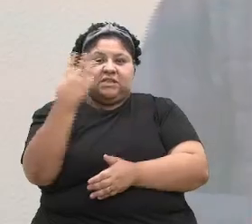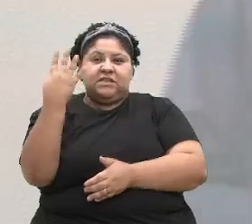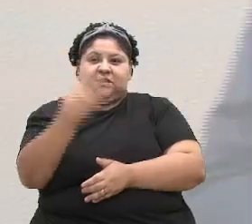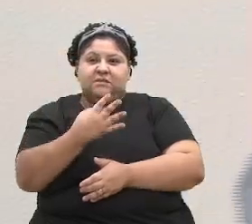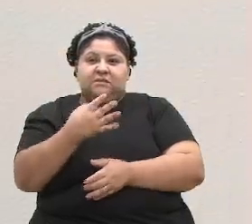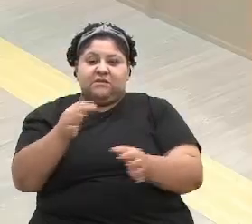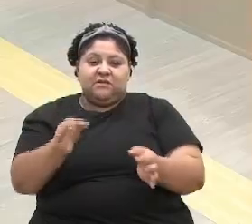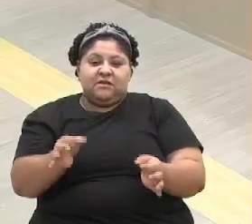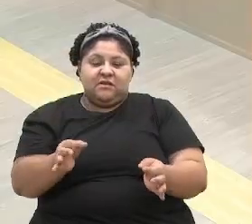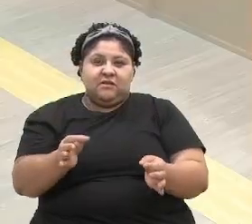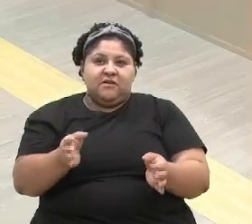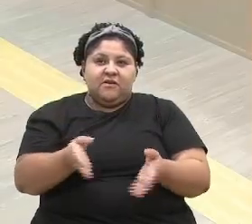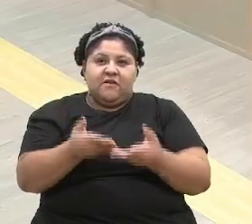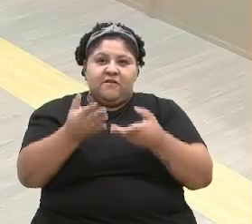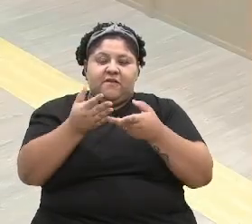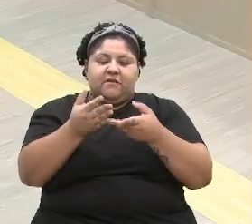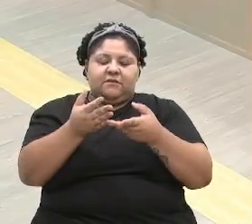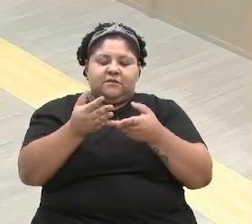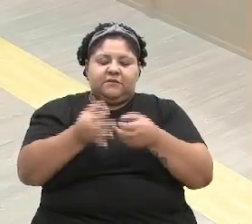Obrigado, presidente.